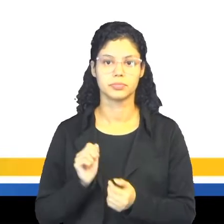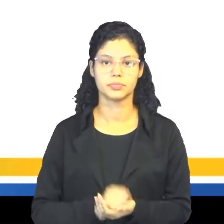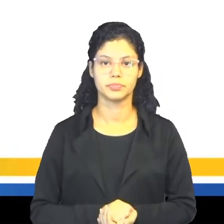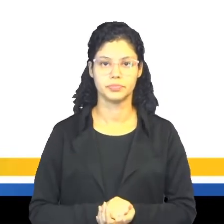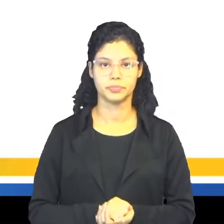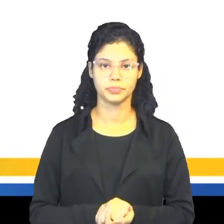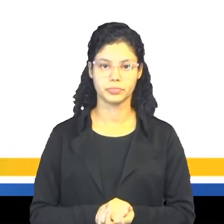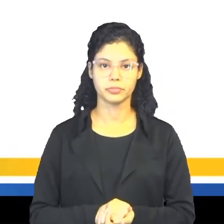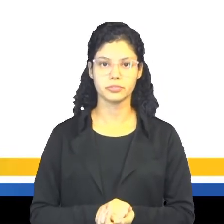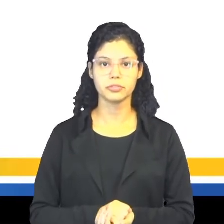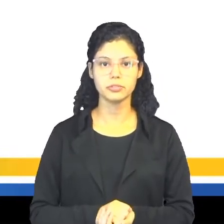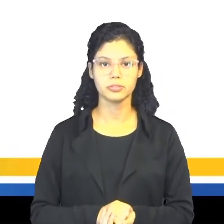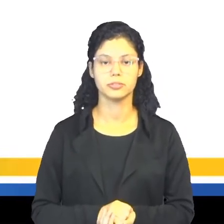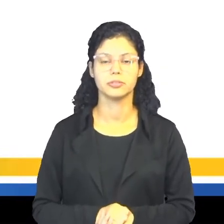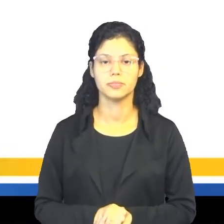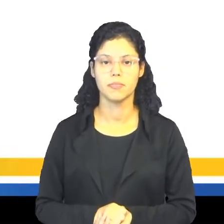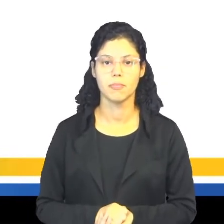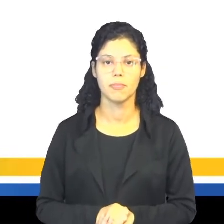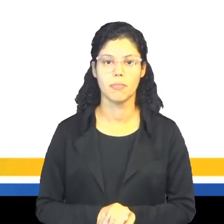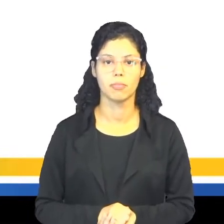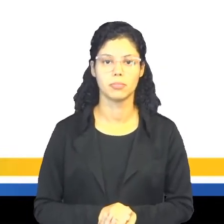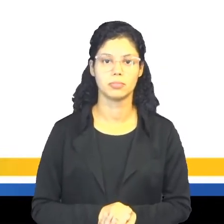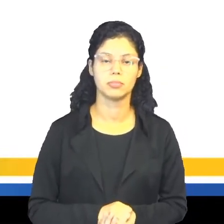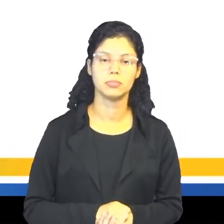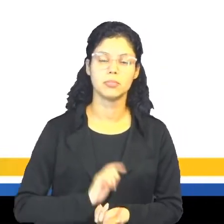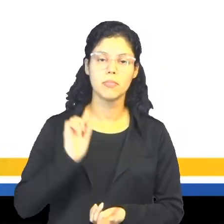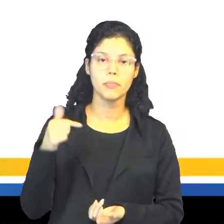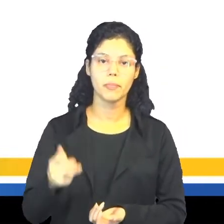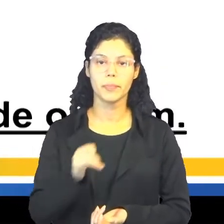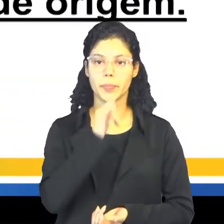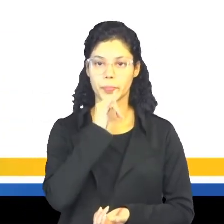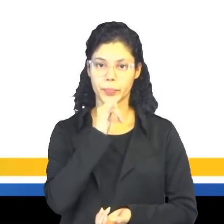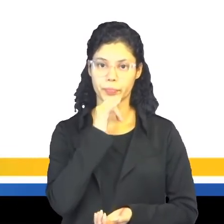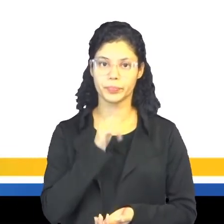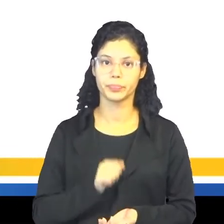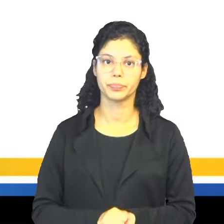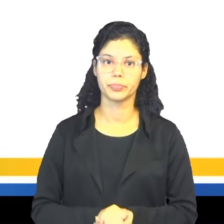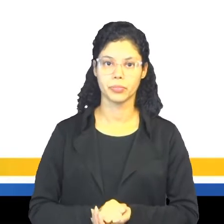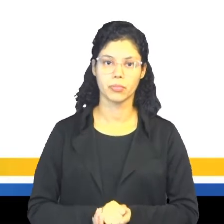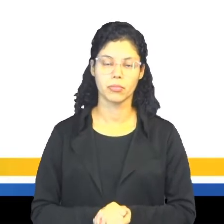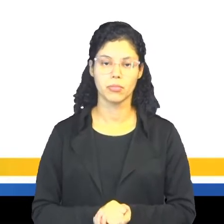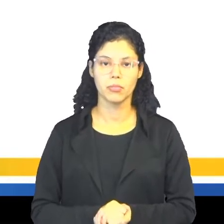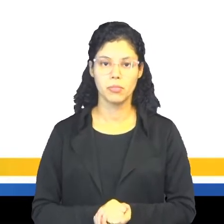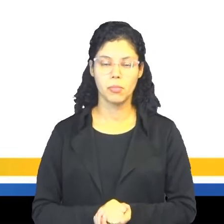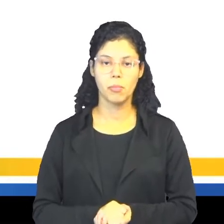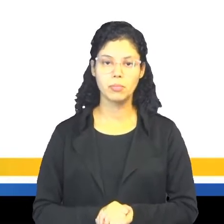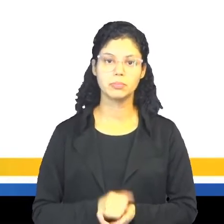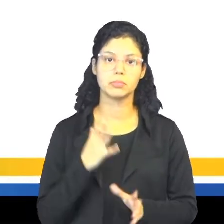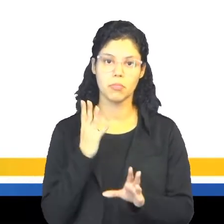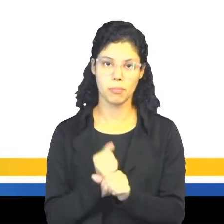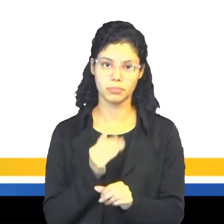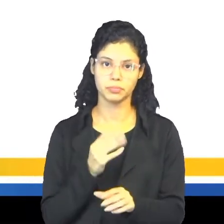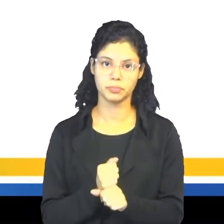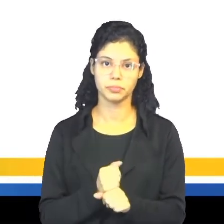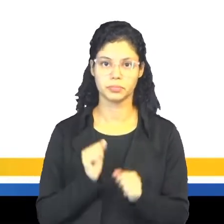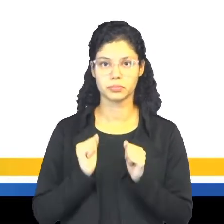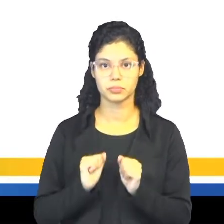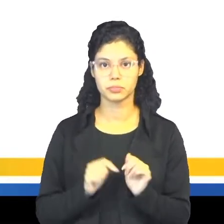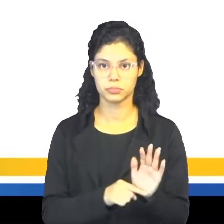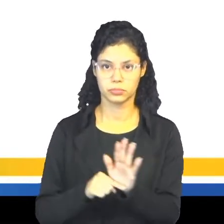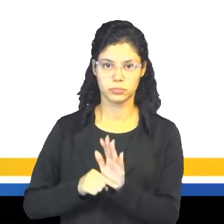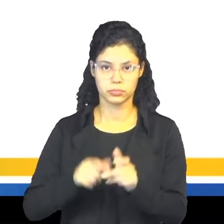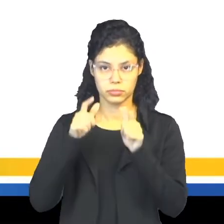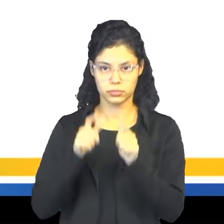atendimento Aí o exemplo dado próximo exemplo vamos lá adjetivo pode